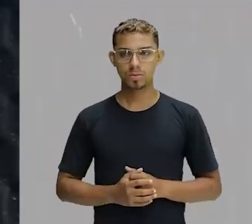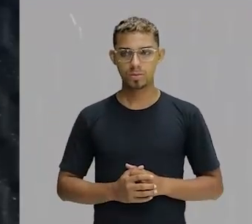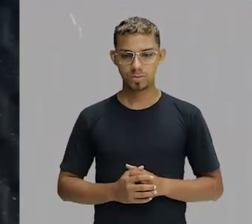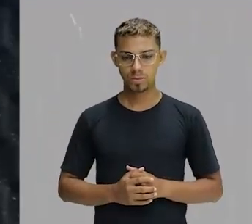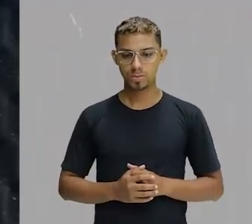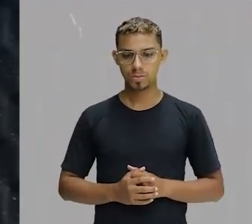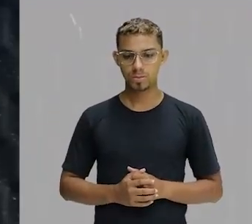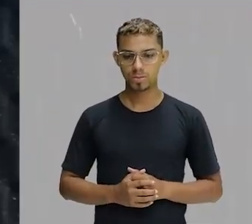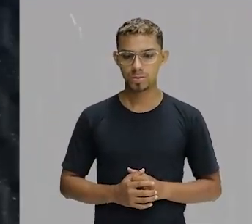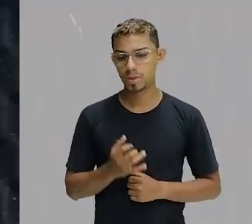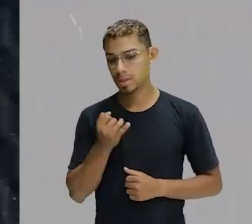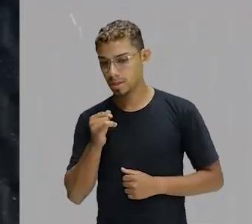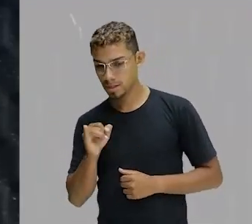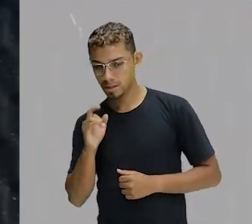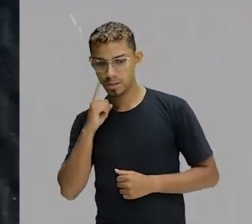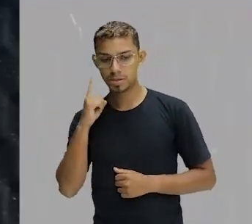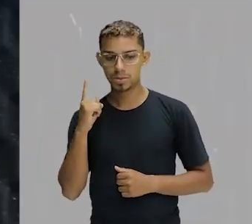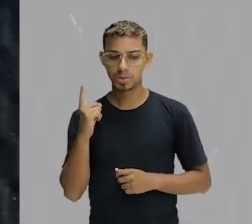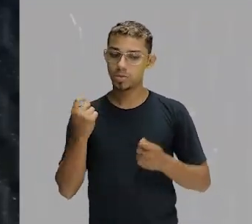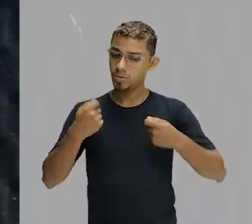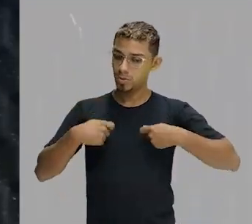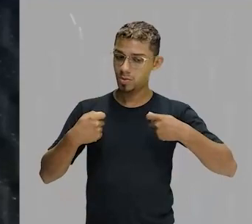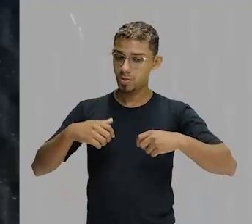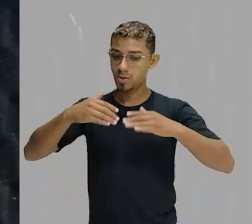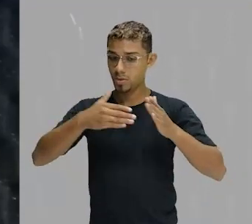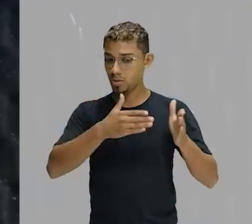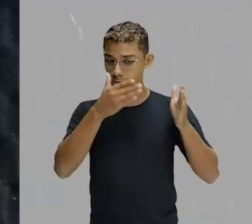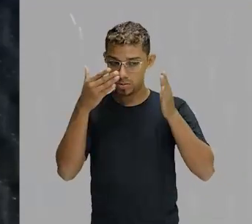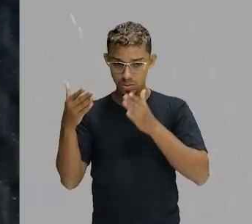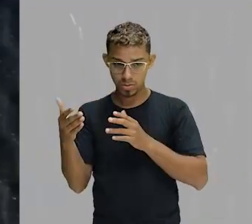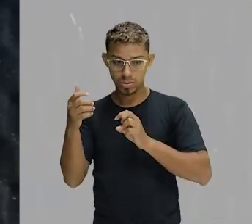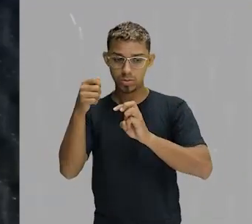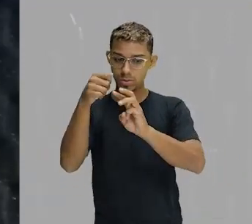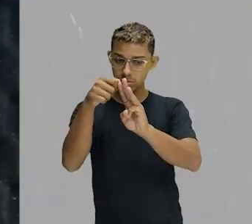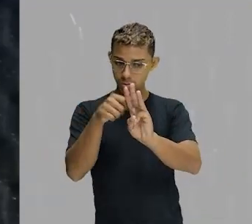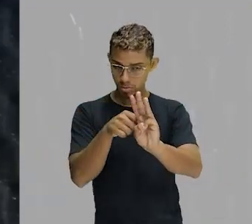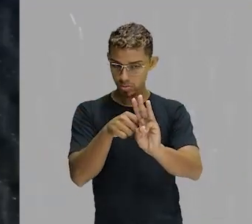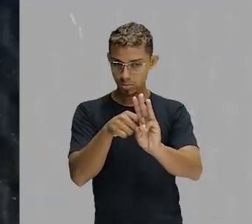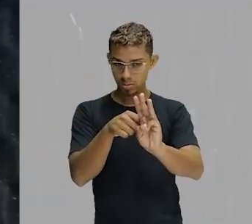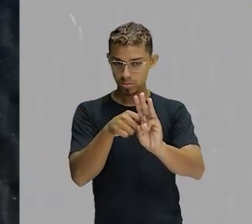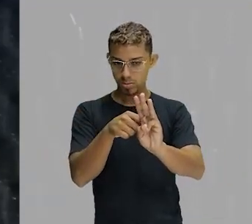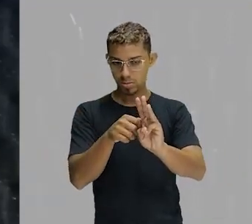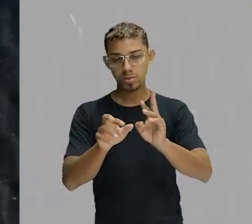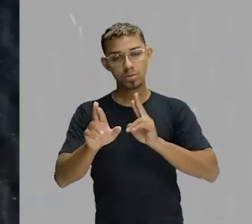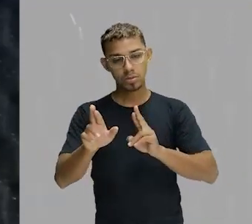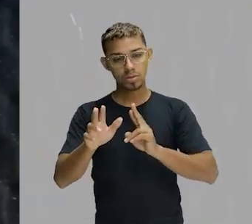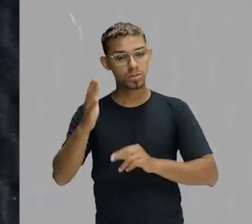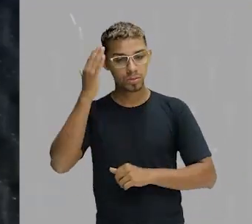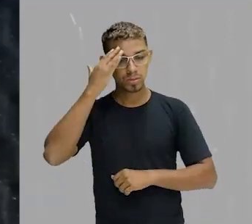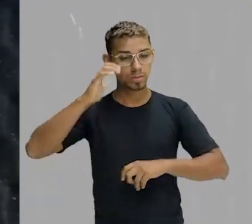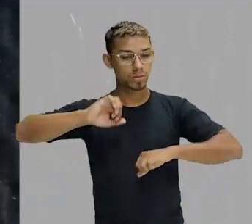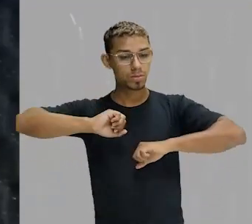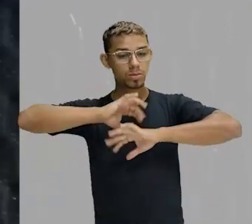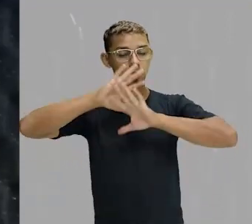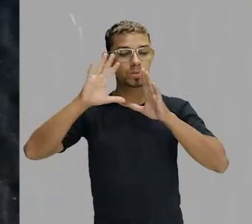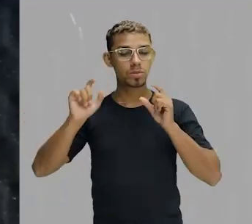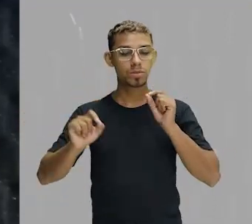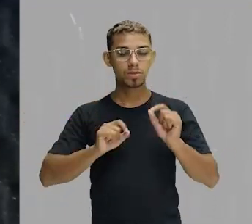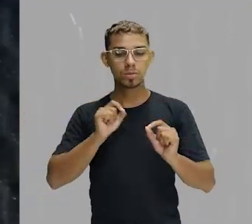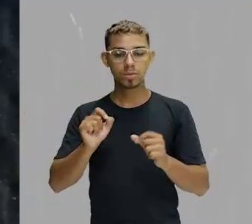quadrado. Se eu fizer após o terceiro período, eu espero que você já esteja percebendo